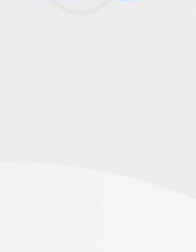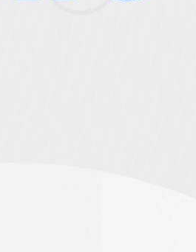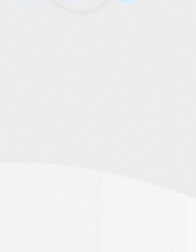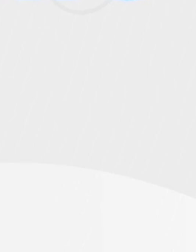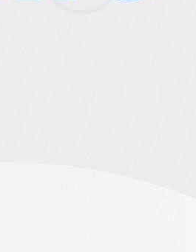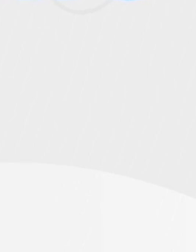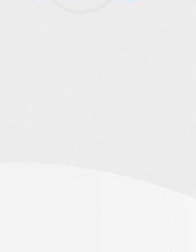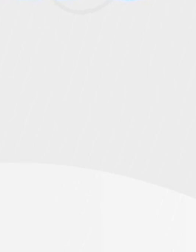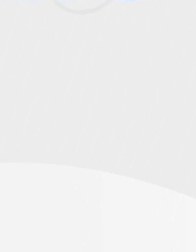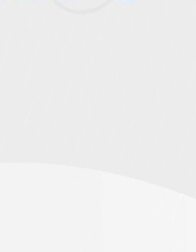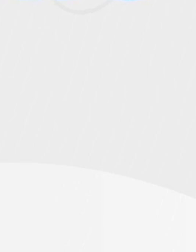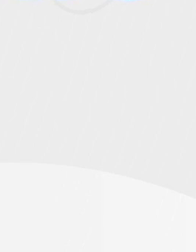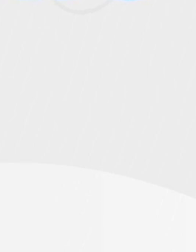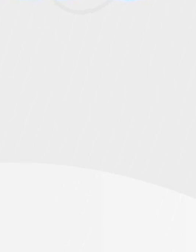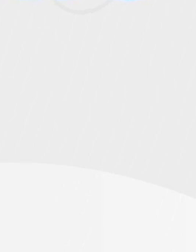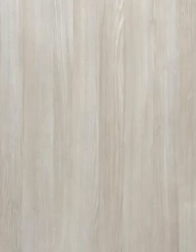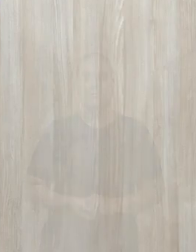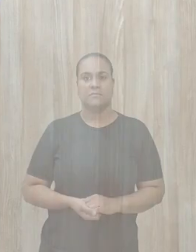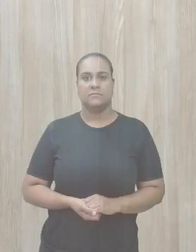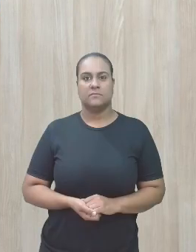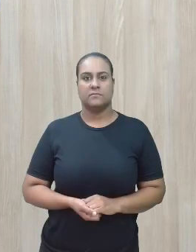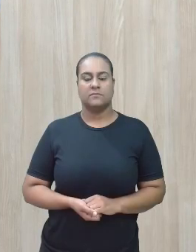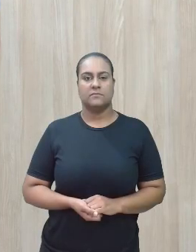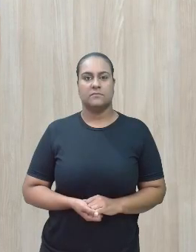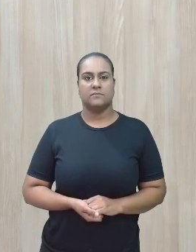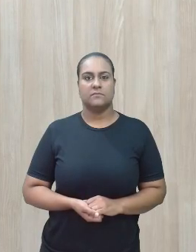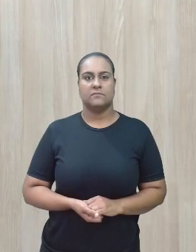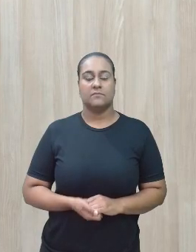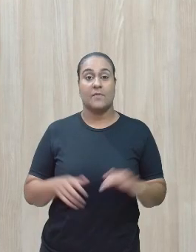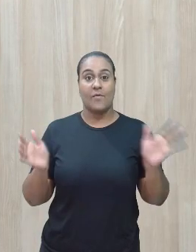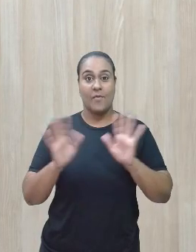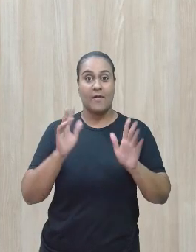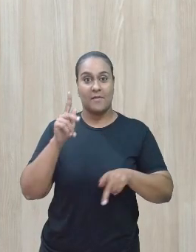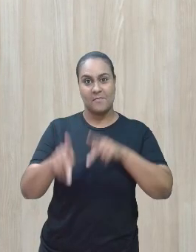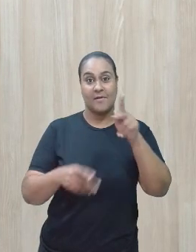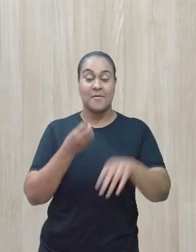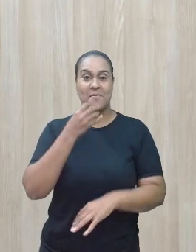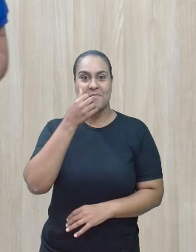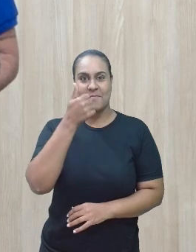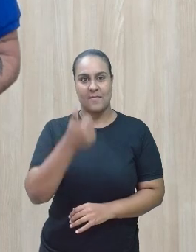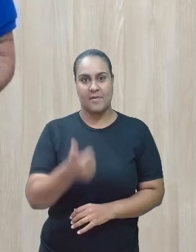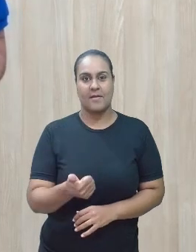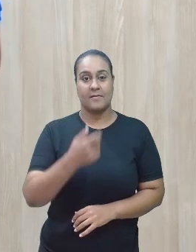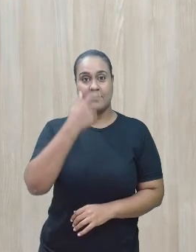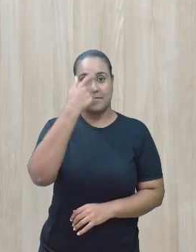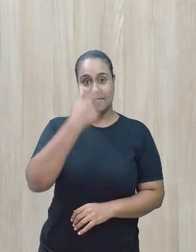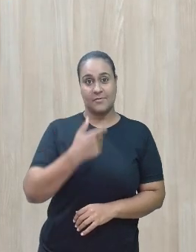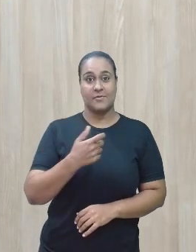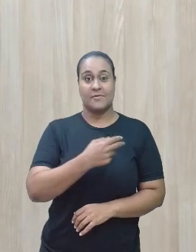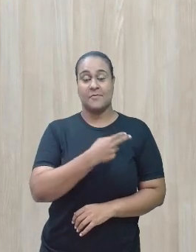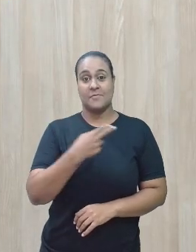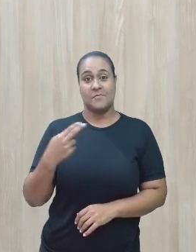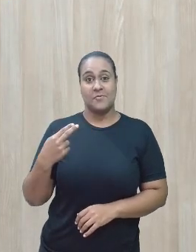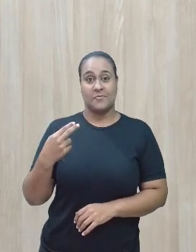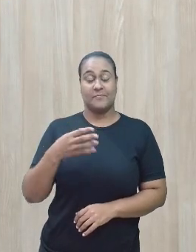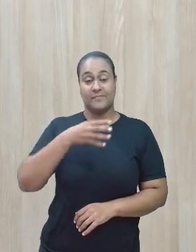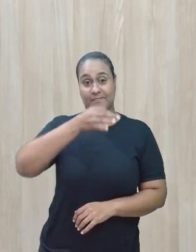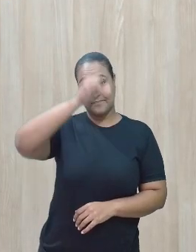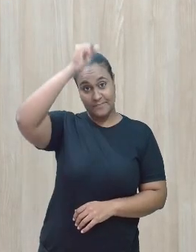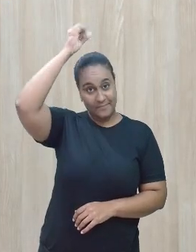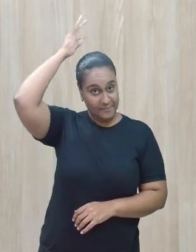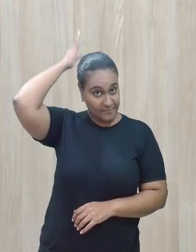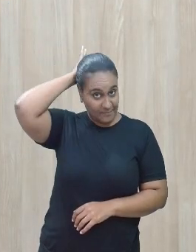Olá pessoal, tudo bem? eu me chamo professor Tiago